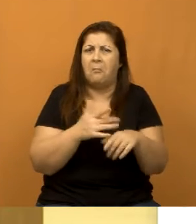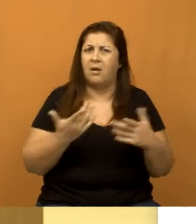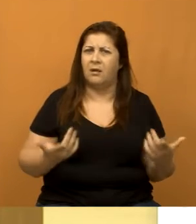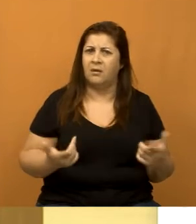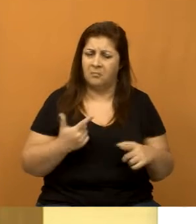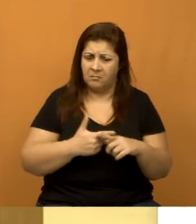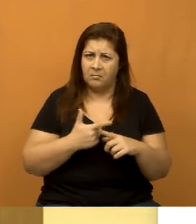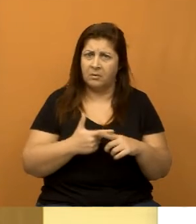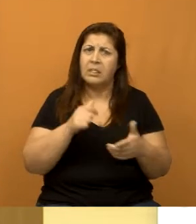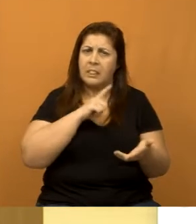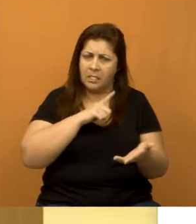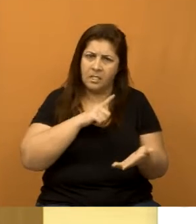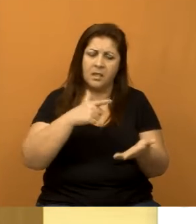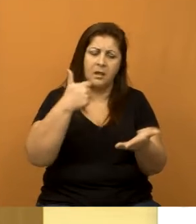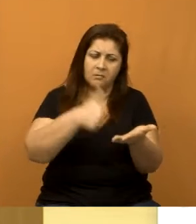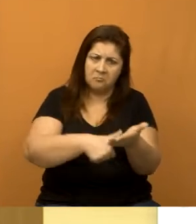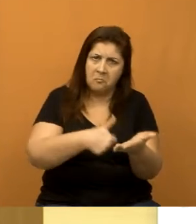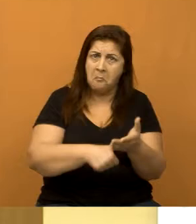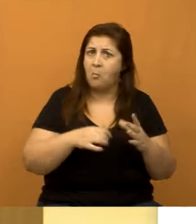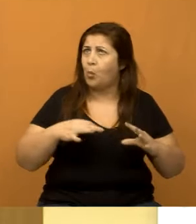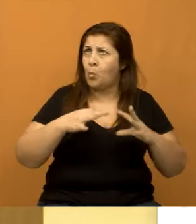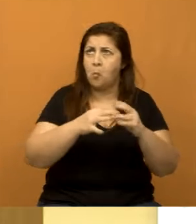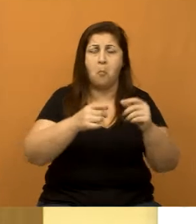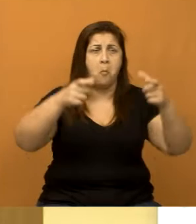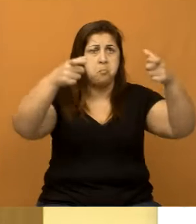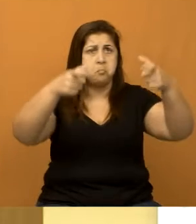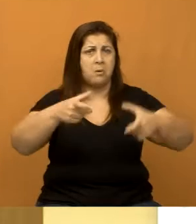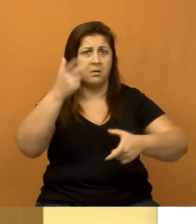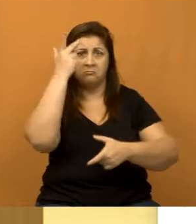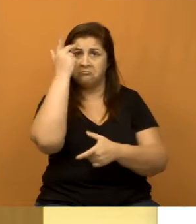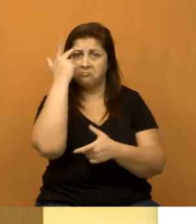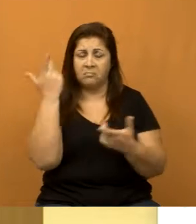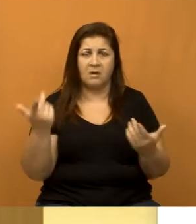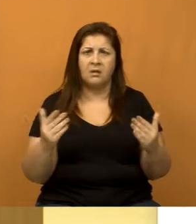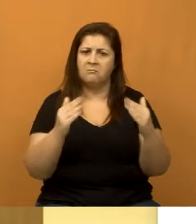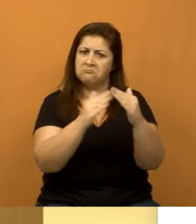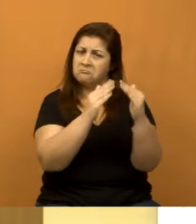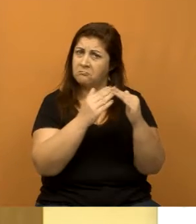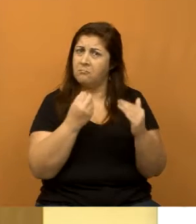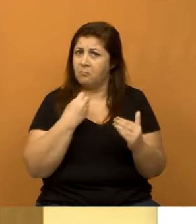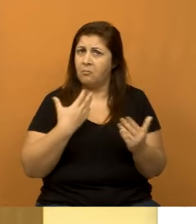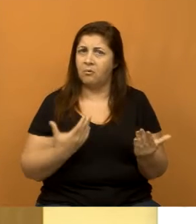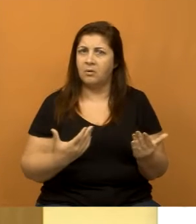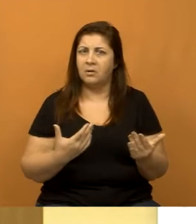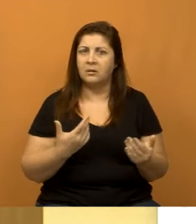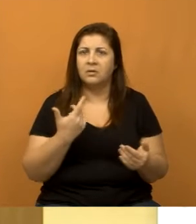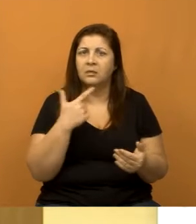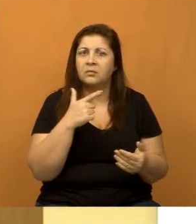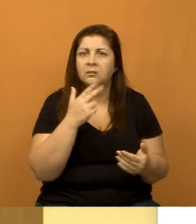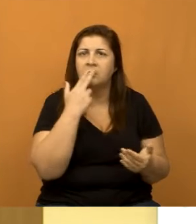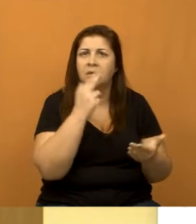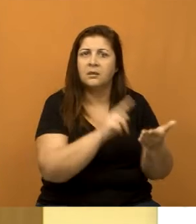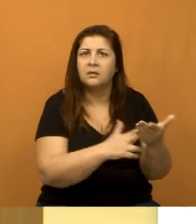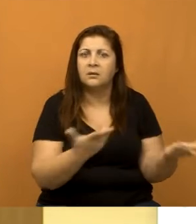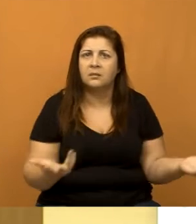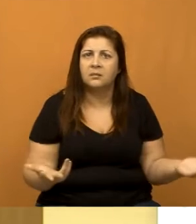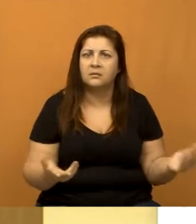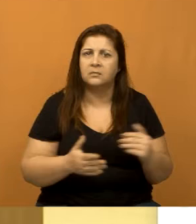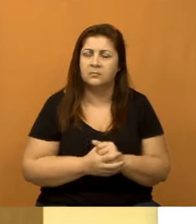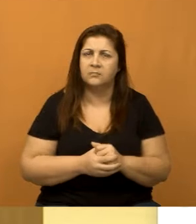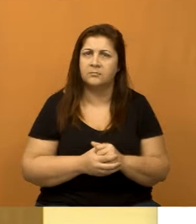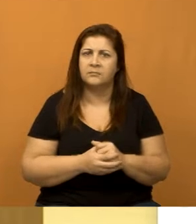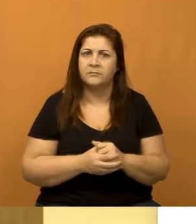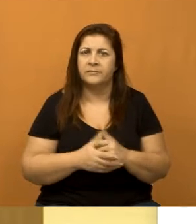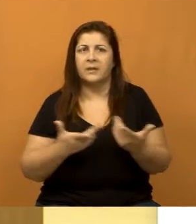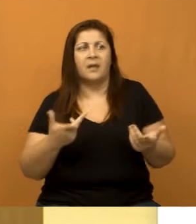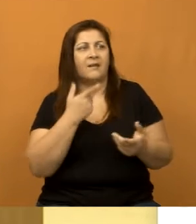regularizado, que dispõe de toda a infraestrutura necessária, casas num bom padrão, e os moradores lá não recebem. Aí fica